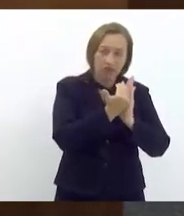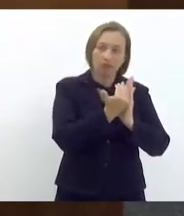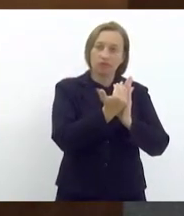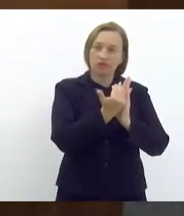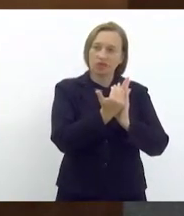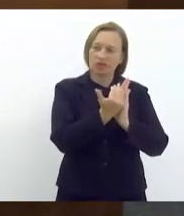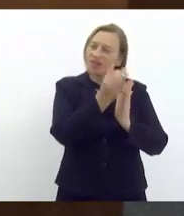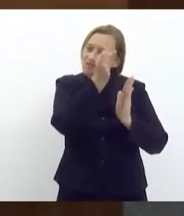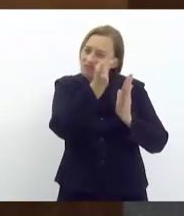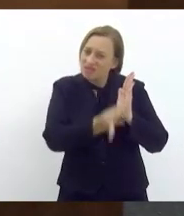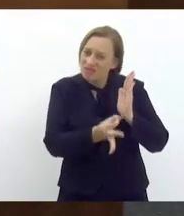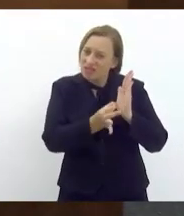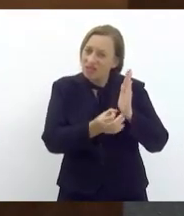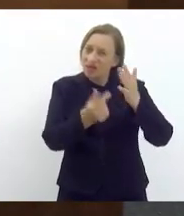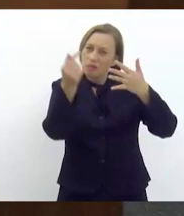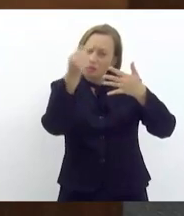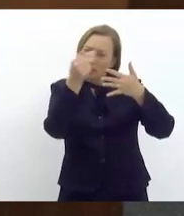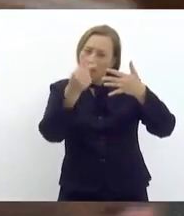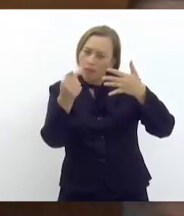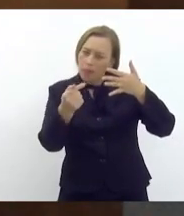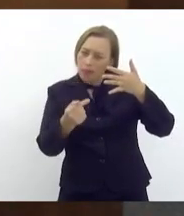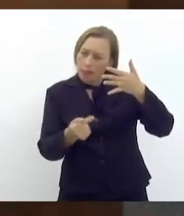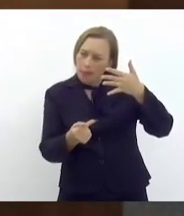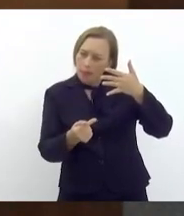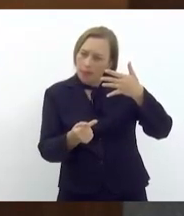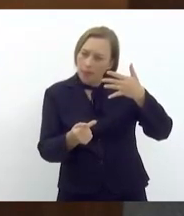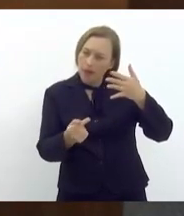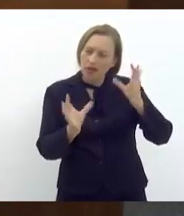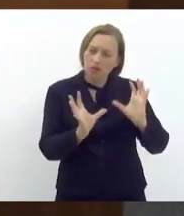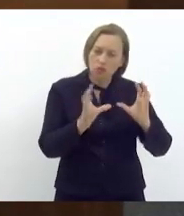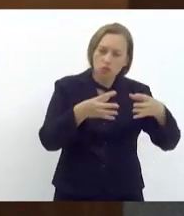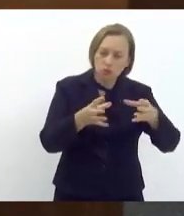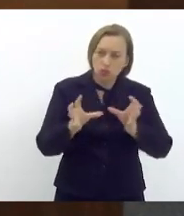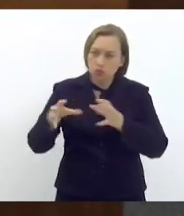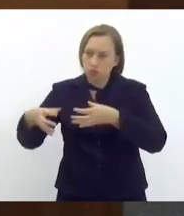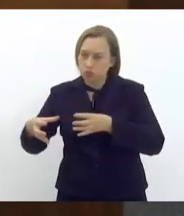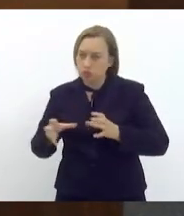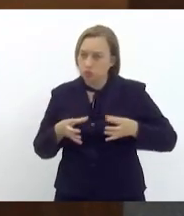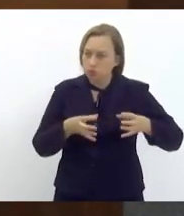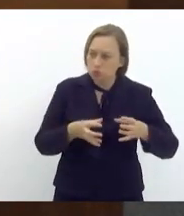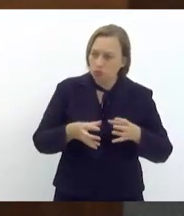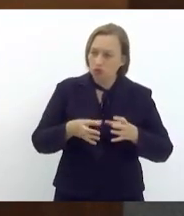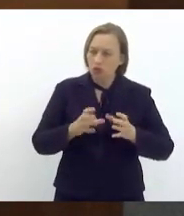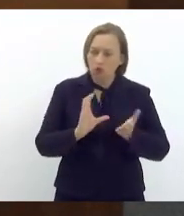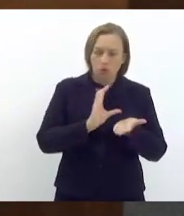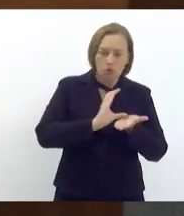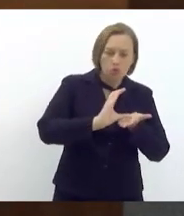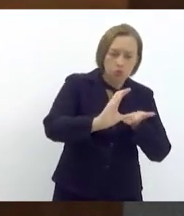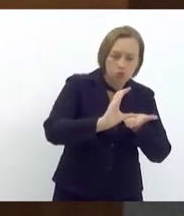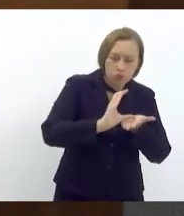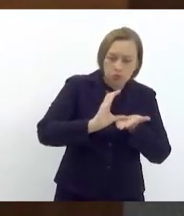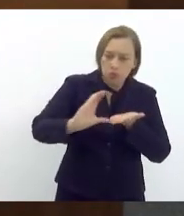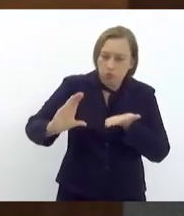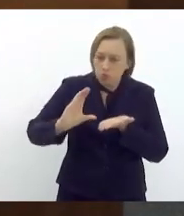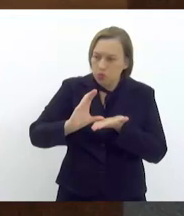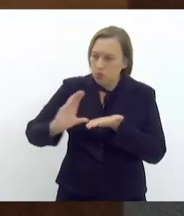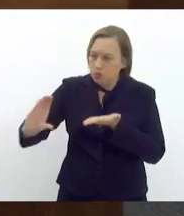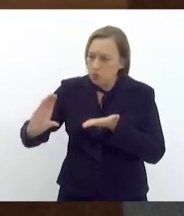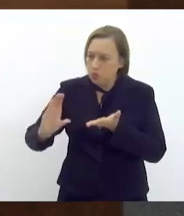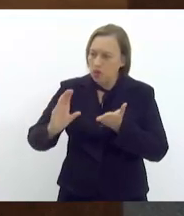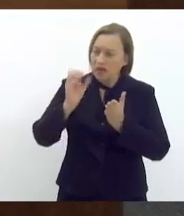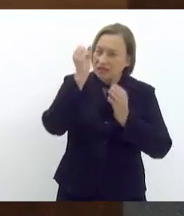a classificação funcional sendo discriminada a fonte de recursos e a natureza de despesa